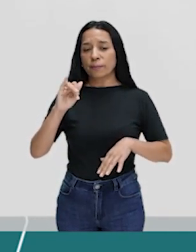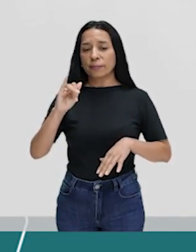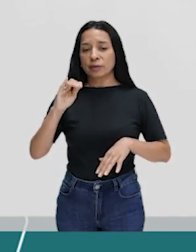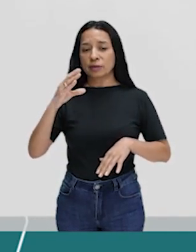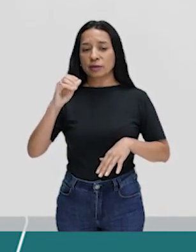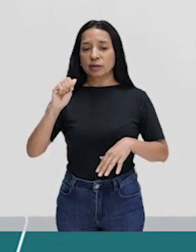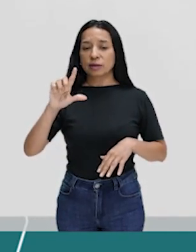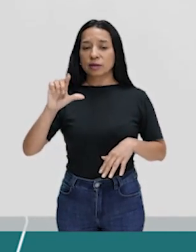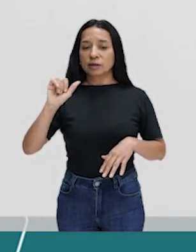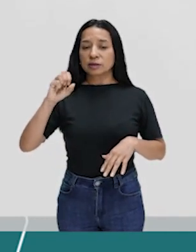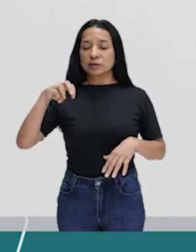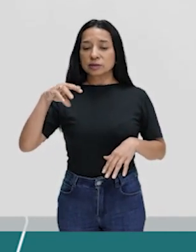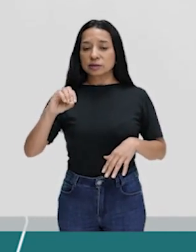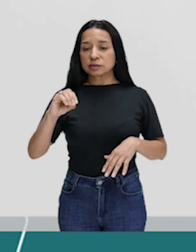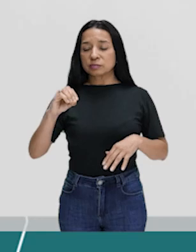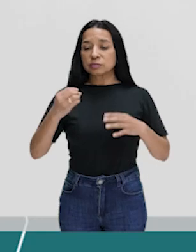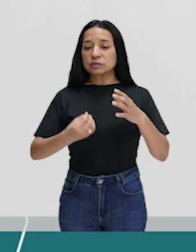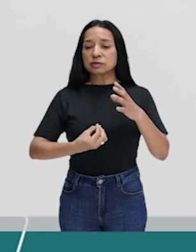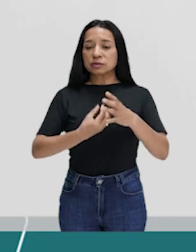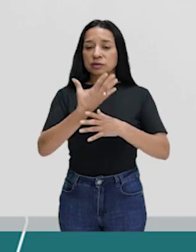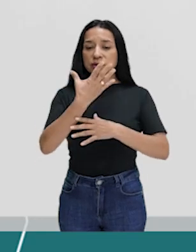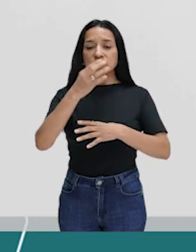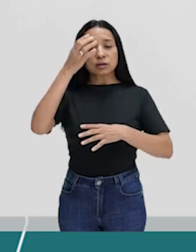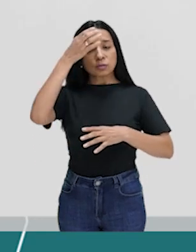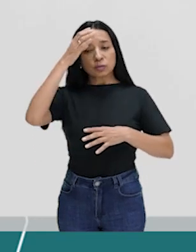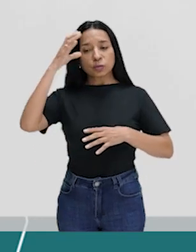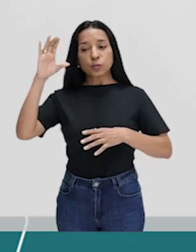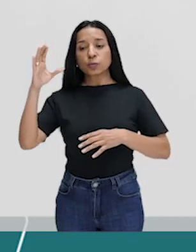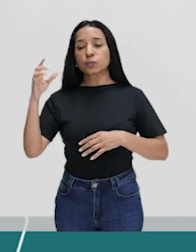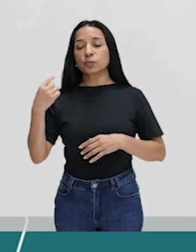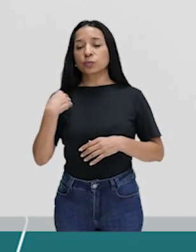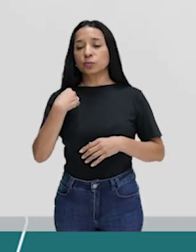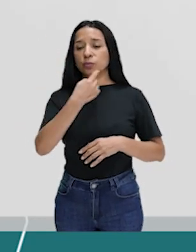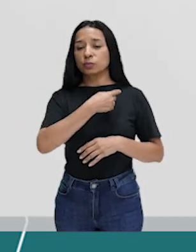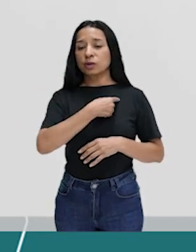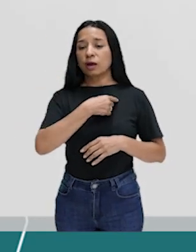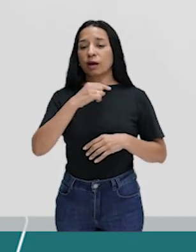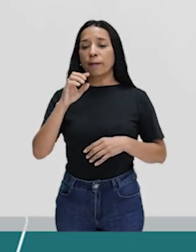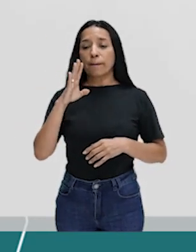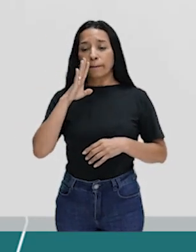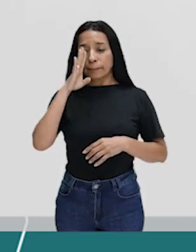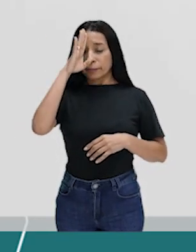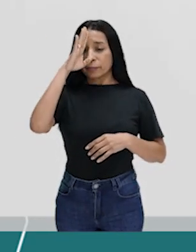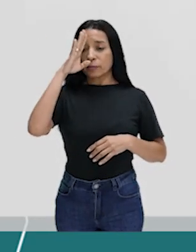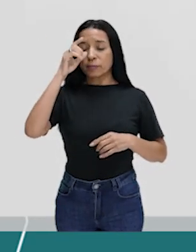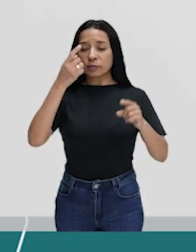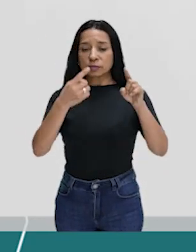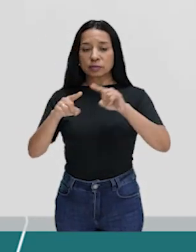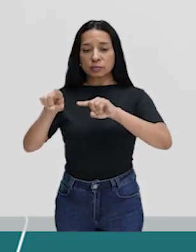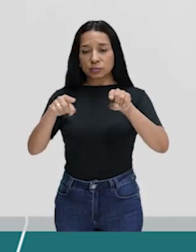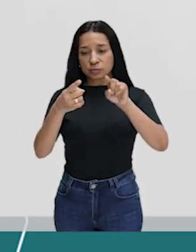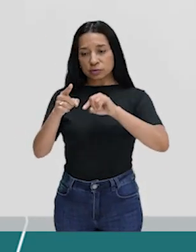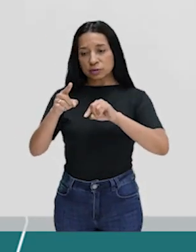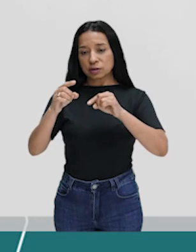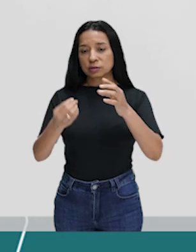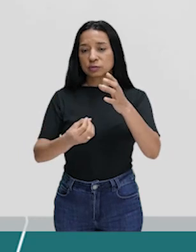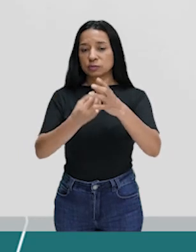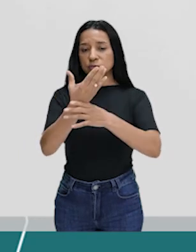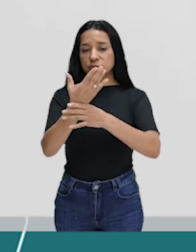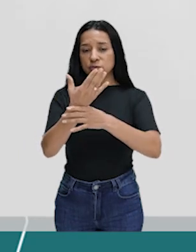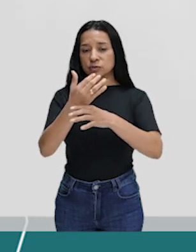tropicalismo, que nasceu na nossa cultura, principalmente na música. Surgiu no final da década